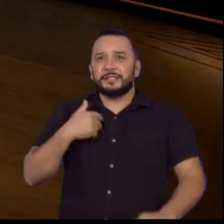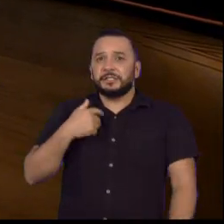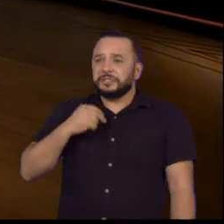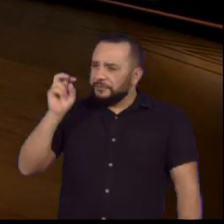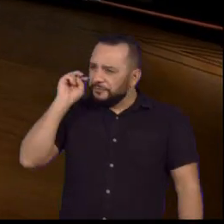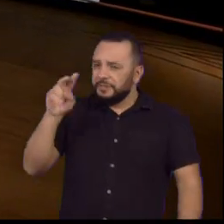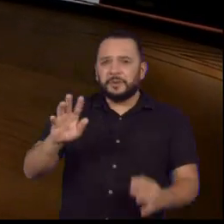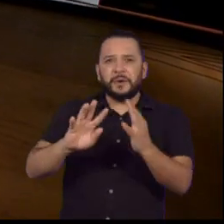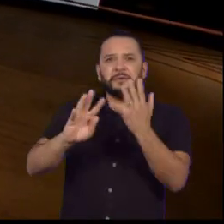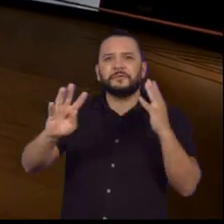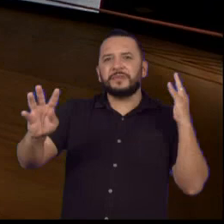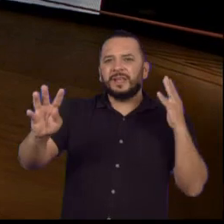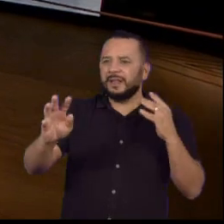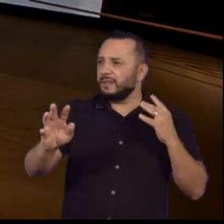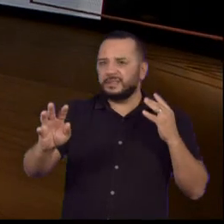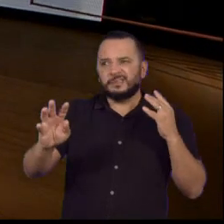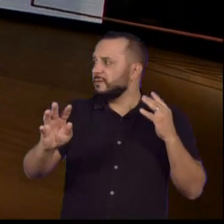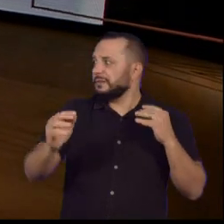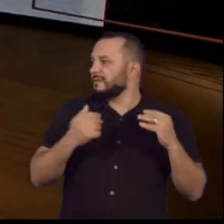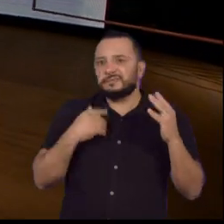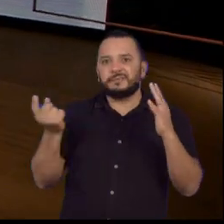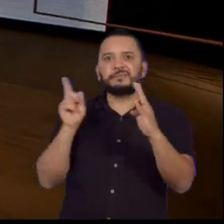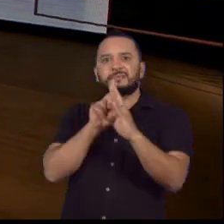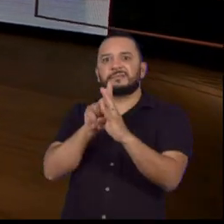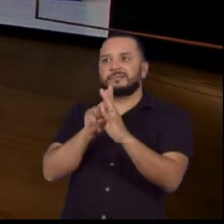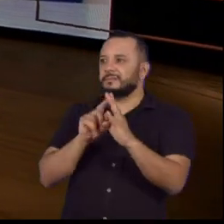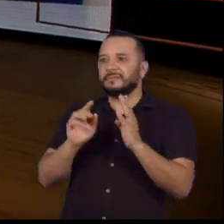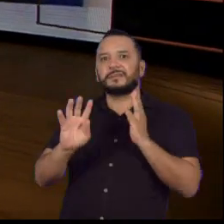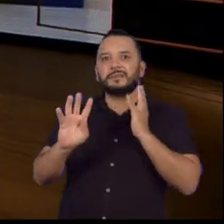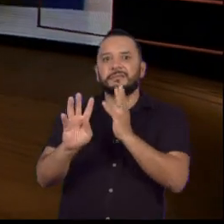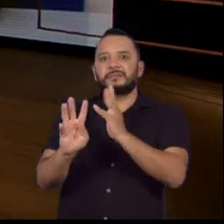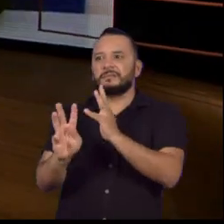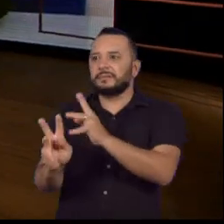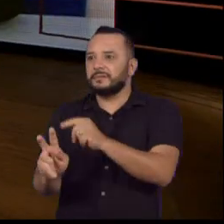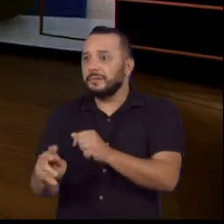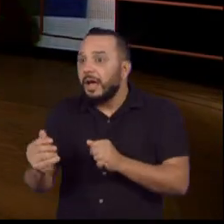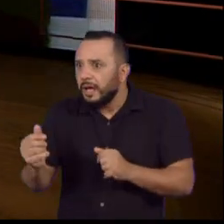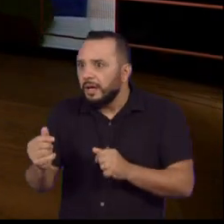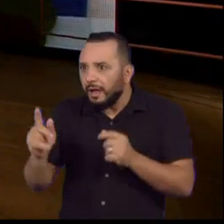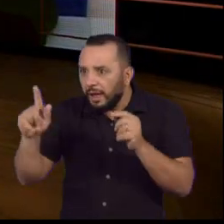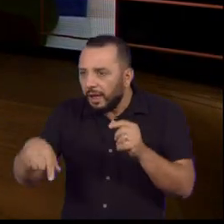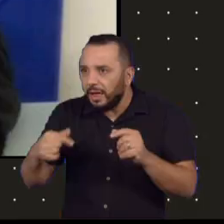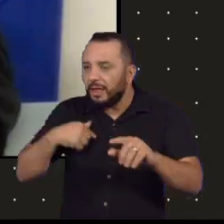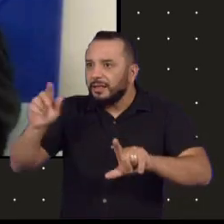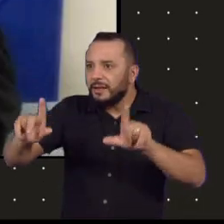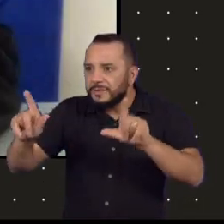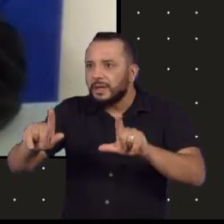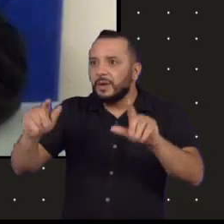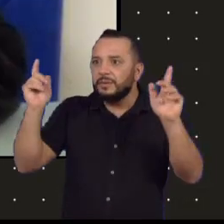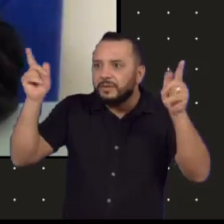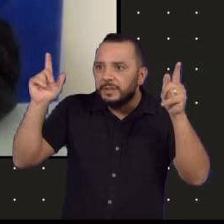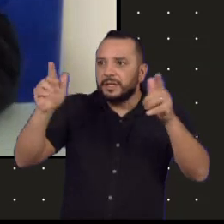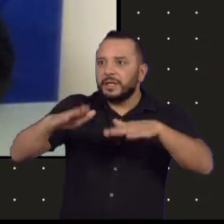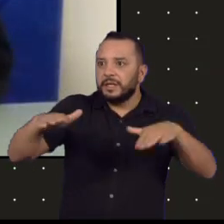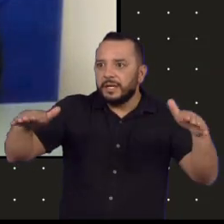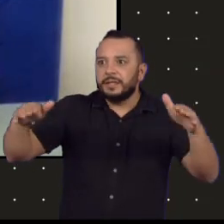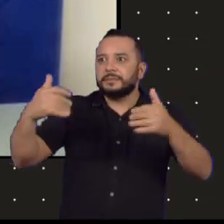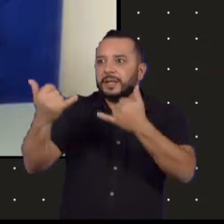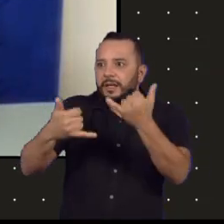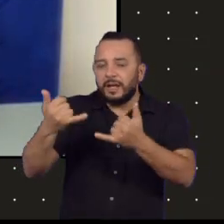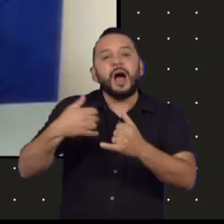uma fila e começamos a ficar nessa fila. E descobrimos que tinha um programa, que era ótimo, um programa de diversão para as crianças,